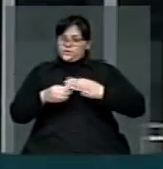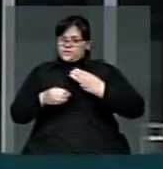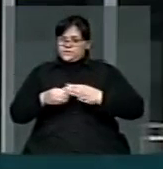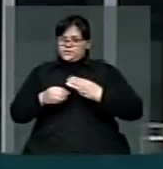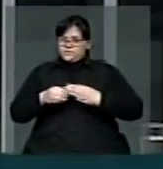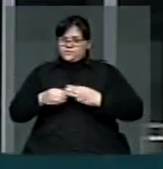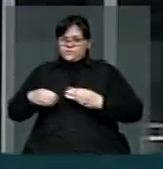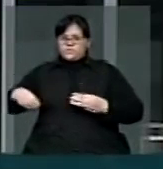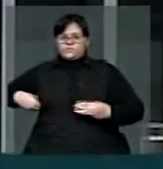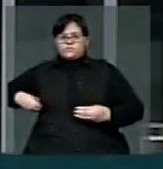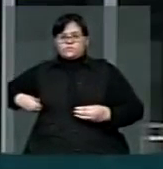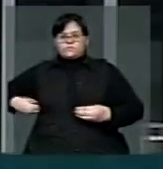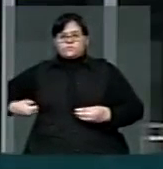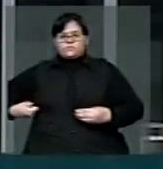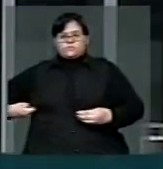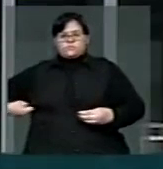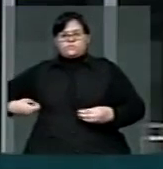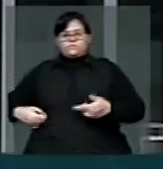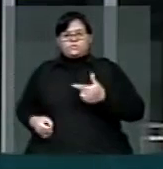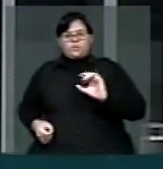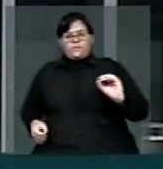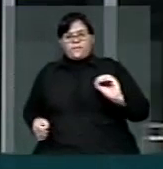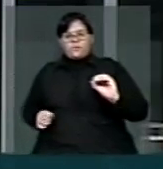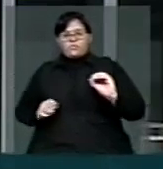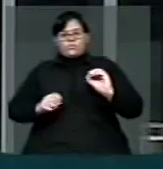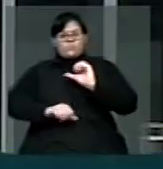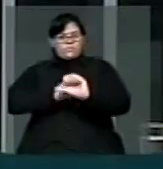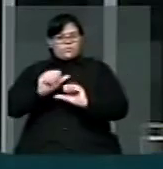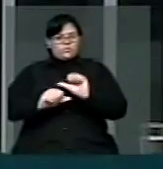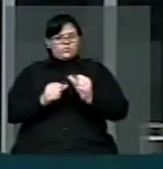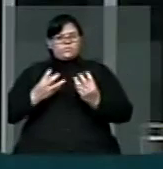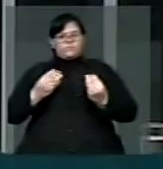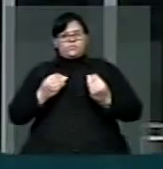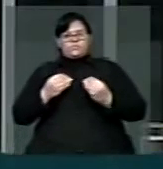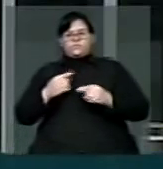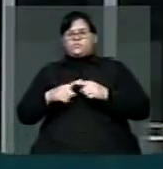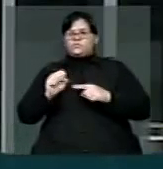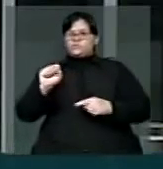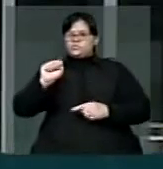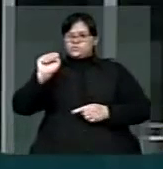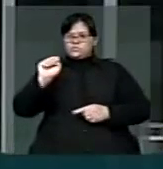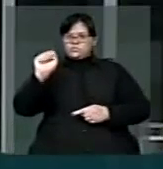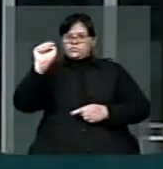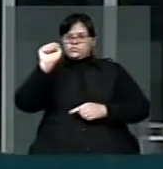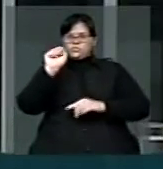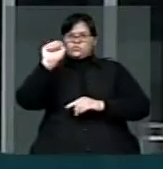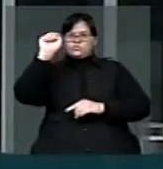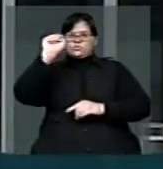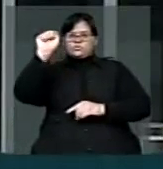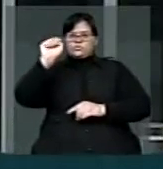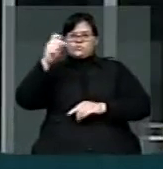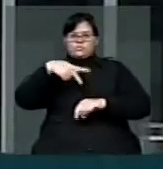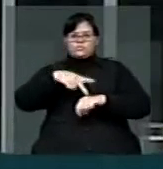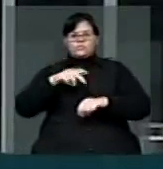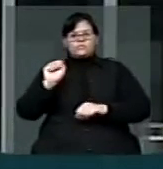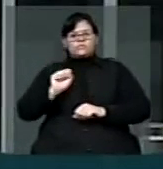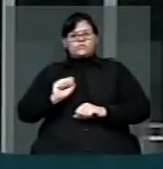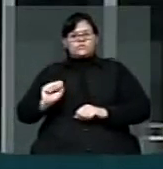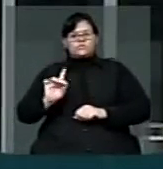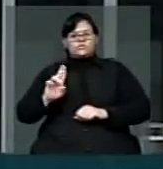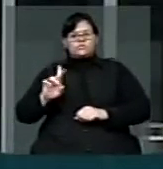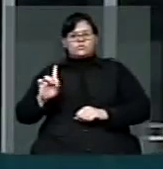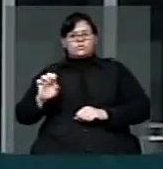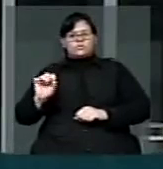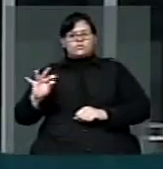educação. Em 2000, a situação havia mudado somente no Sudeste e no Sul do país. Porém, o mapa de 2010 mostra